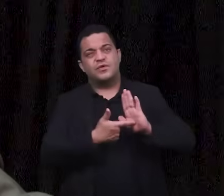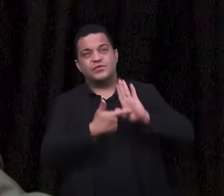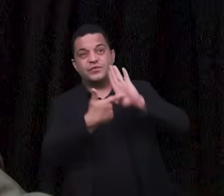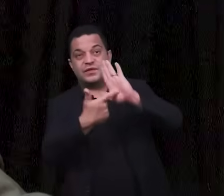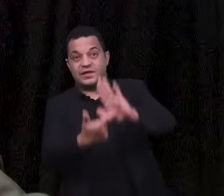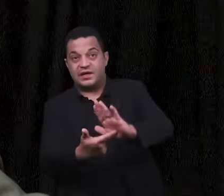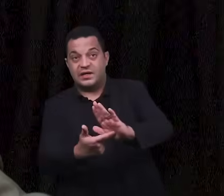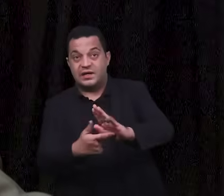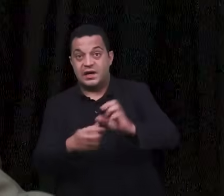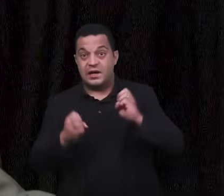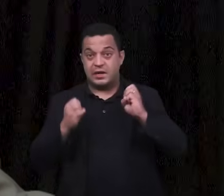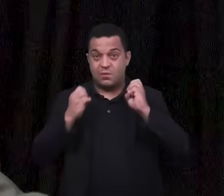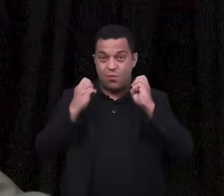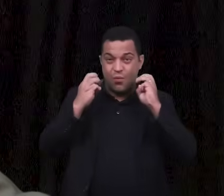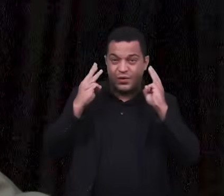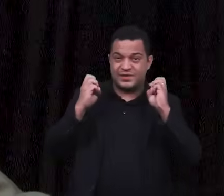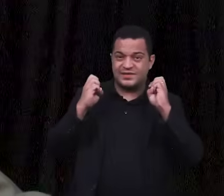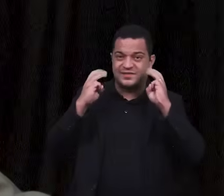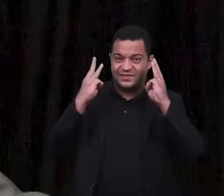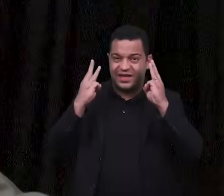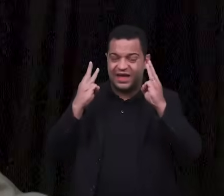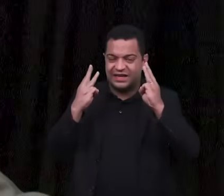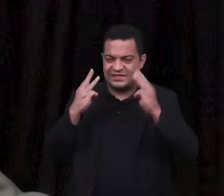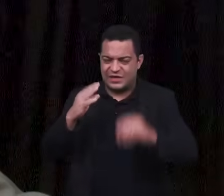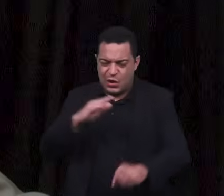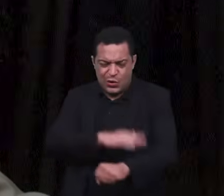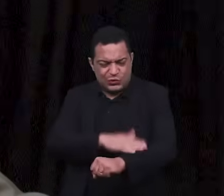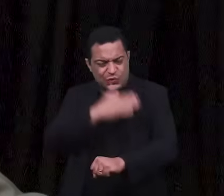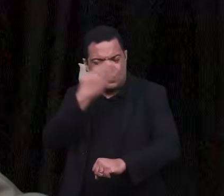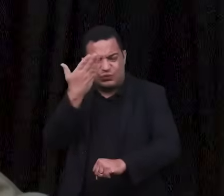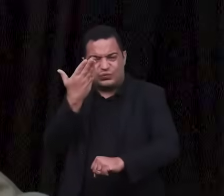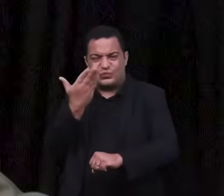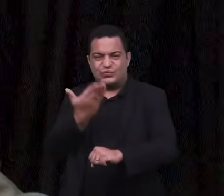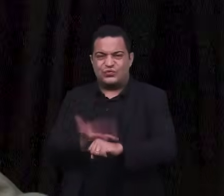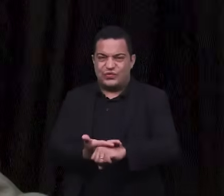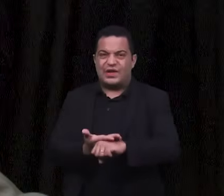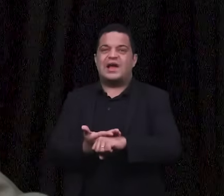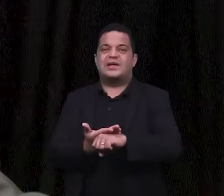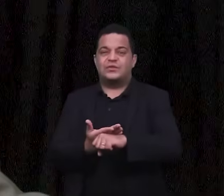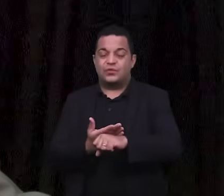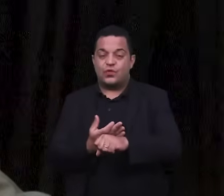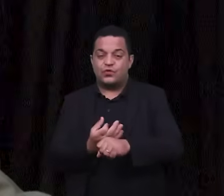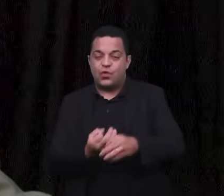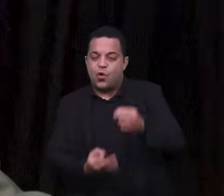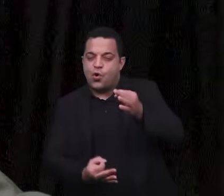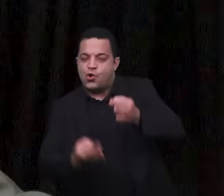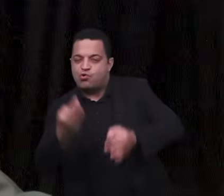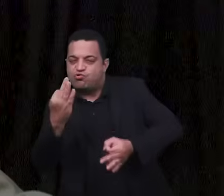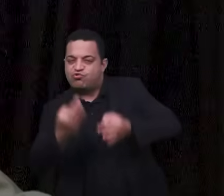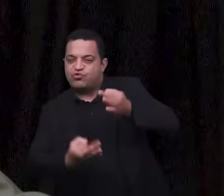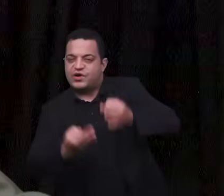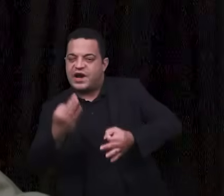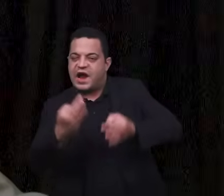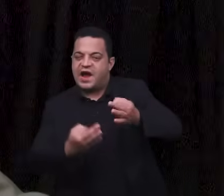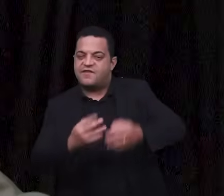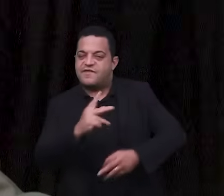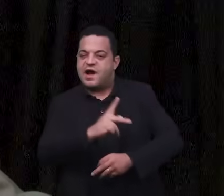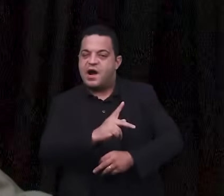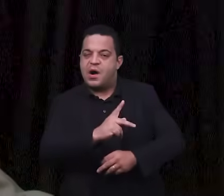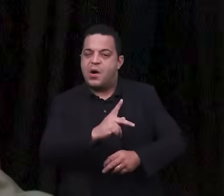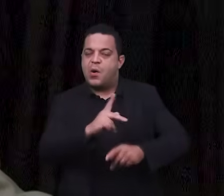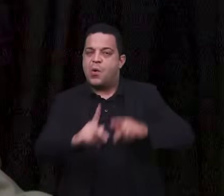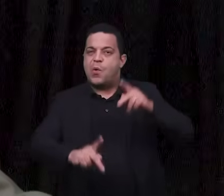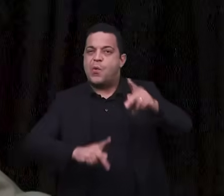Moisés passava o dia todo julgando o povo. E o seu sogro, Jetro, é que dá uma orientação para ele,